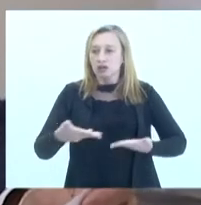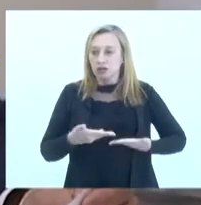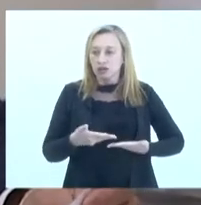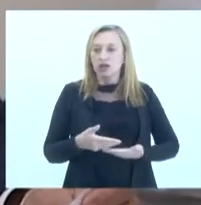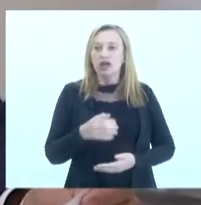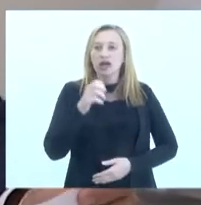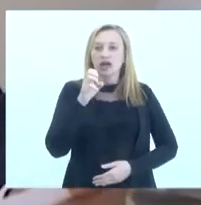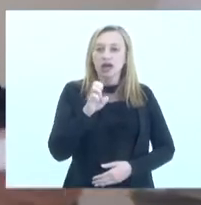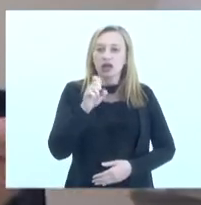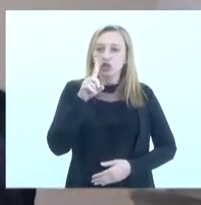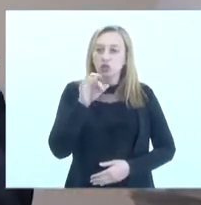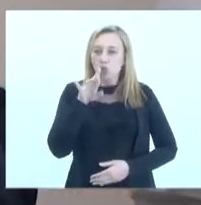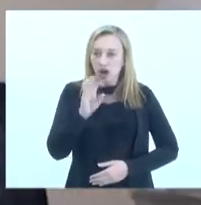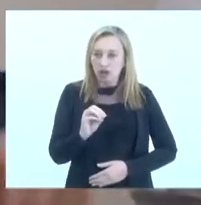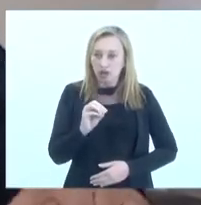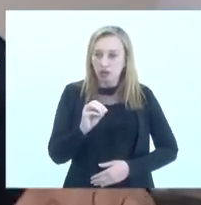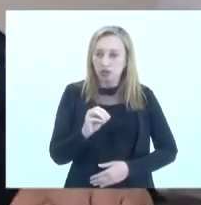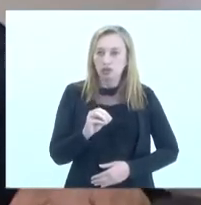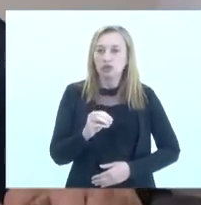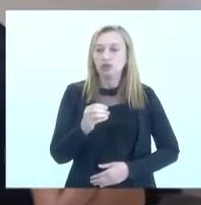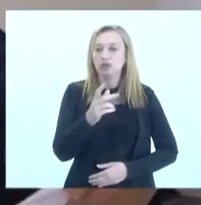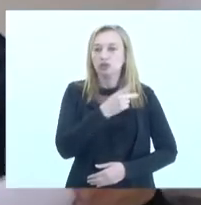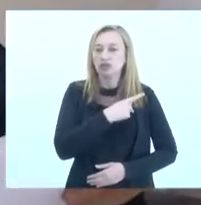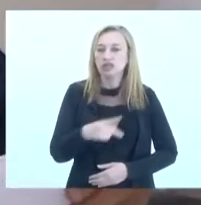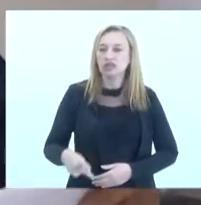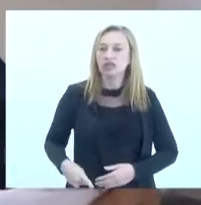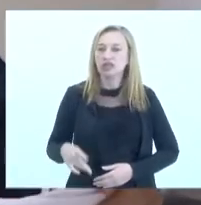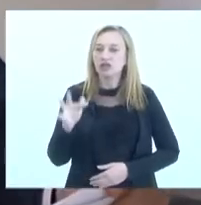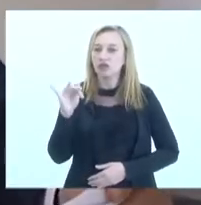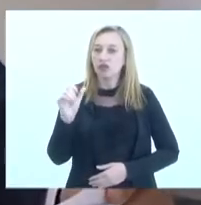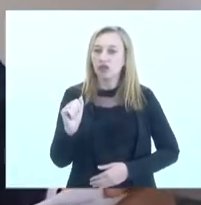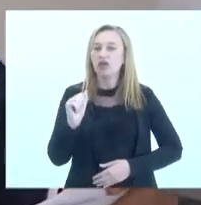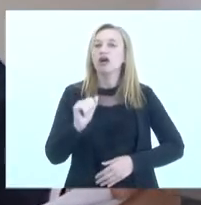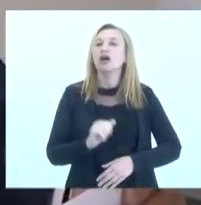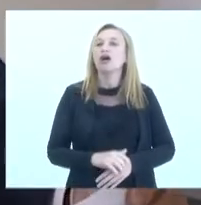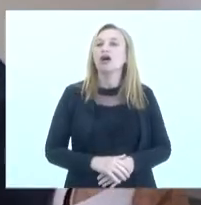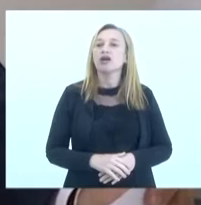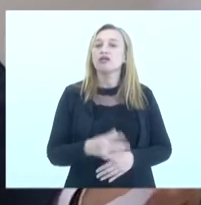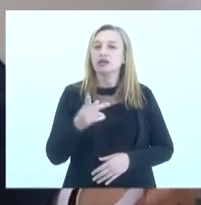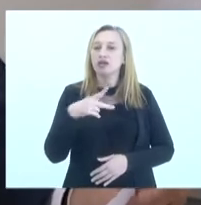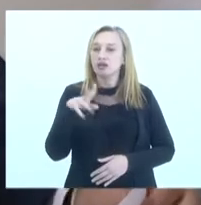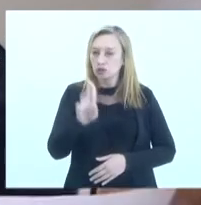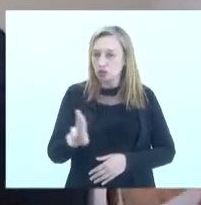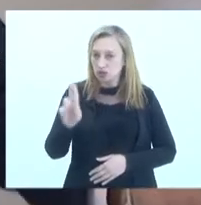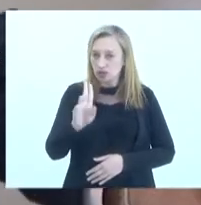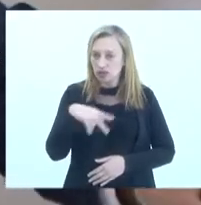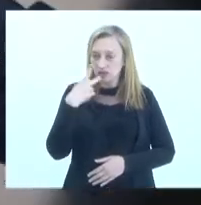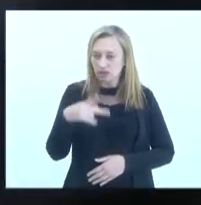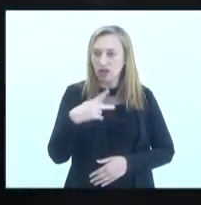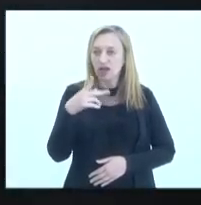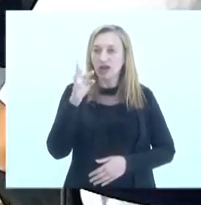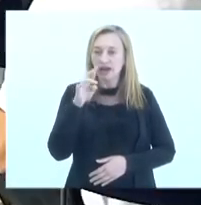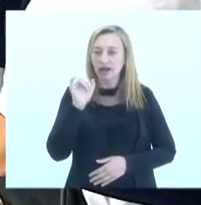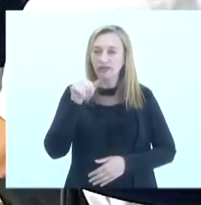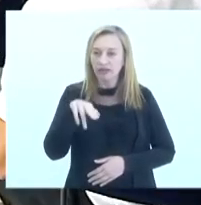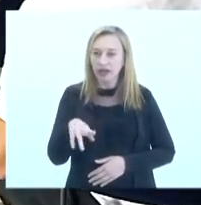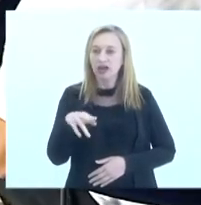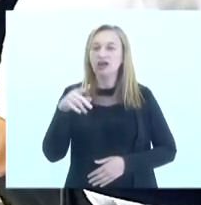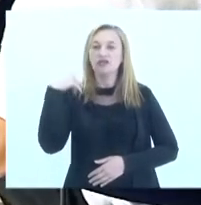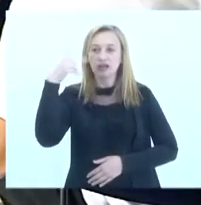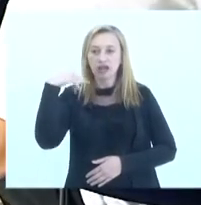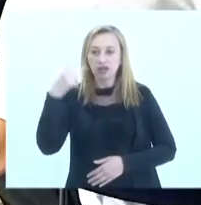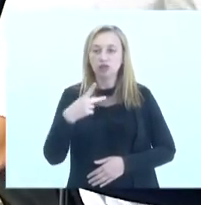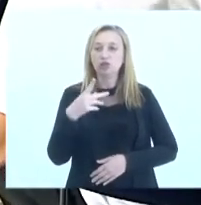o Eduardo Prado, o presidente da FOA, para usar da palavra. Estão conosco também Renan Cury, vereador de